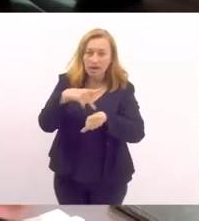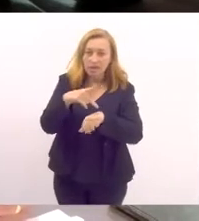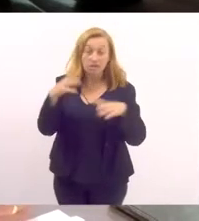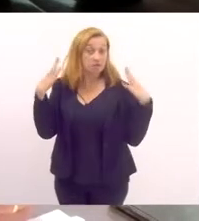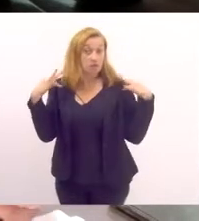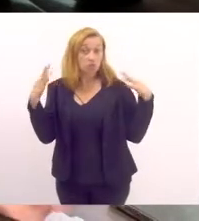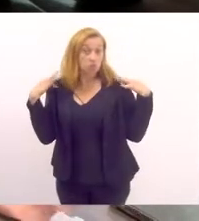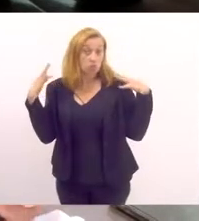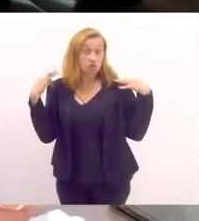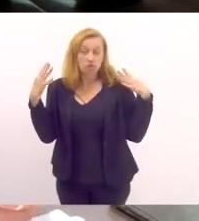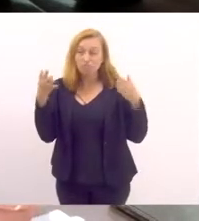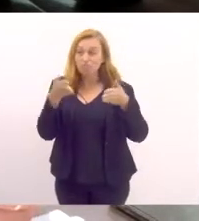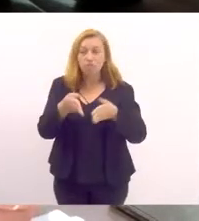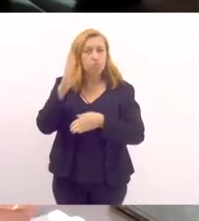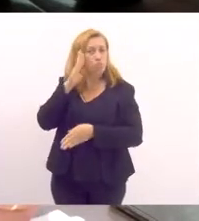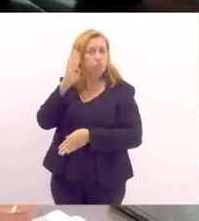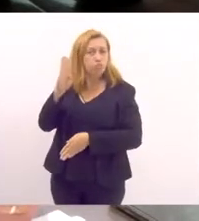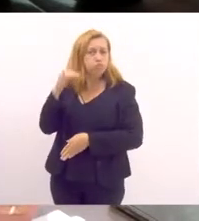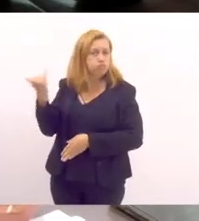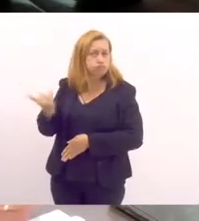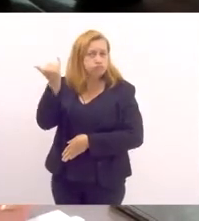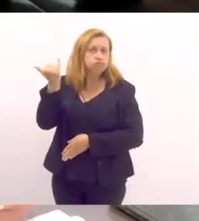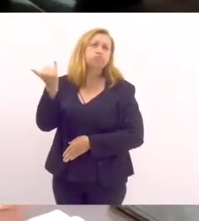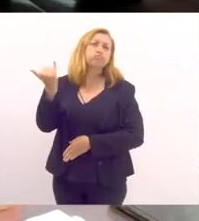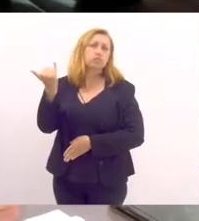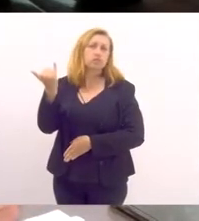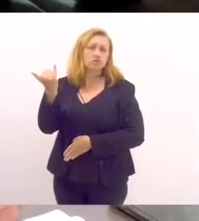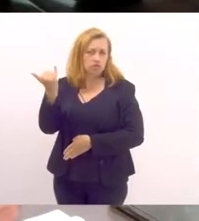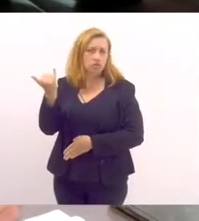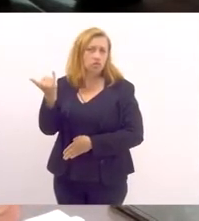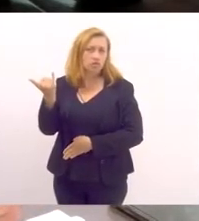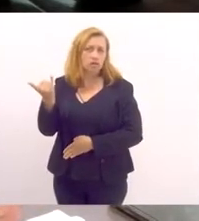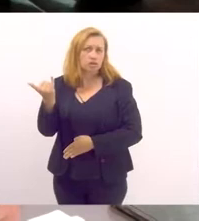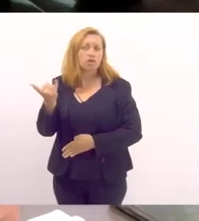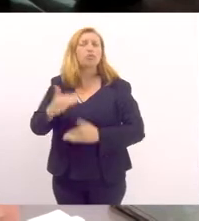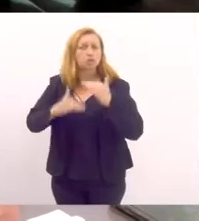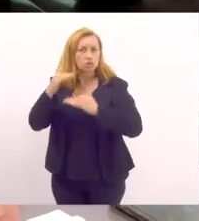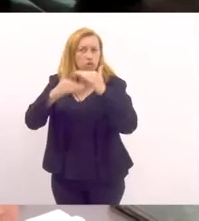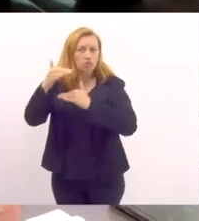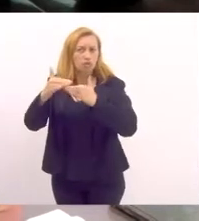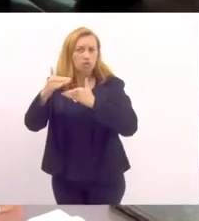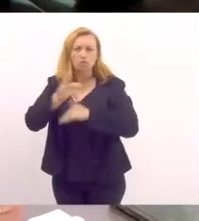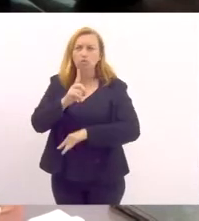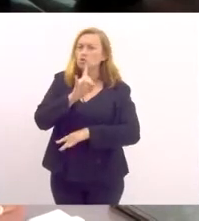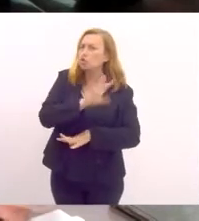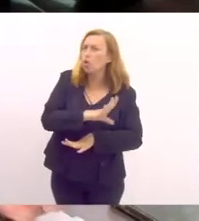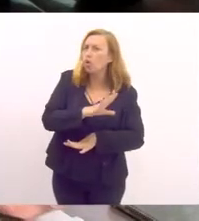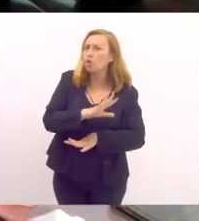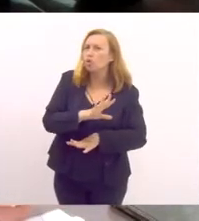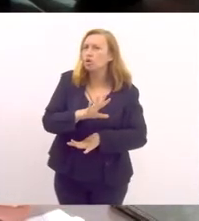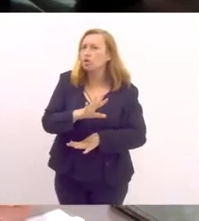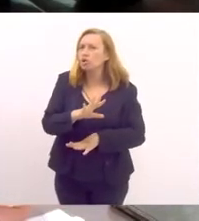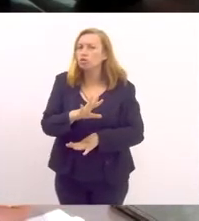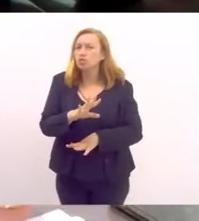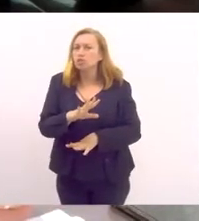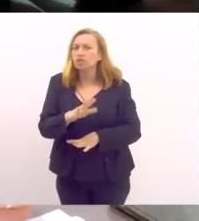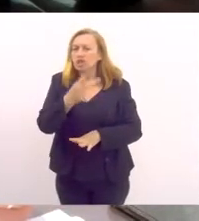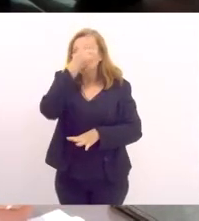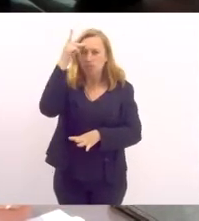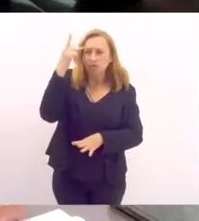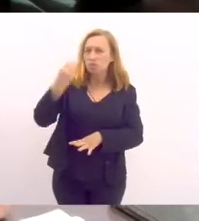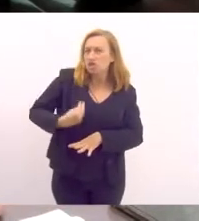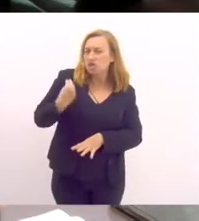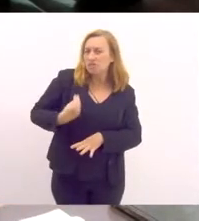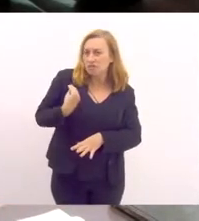turismo certamente é a mola mais importante para o desenvolvimento, não só do trade, né, das pessoas que